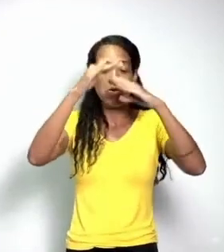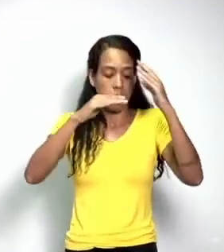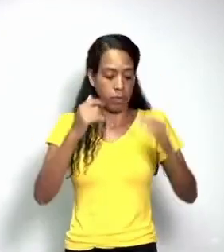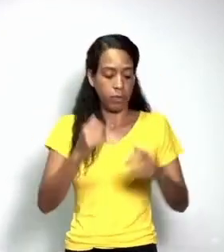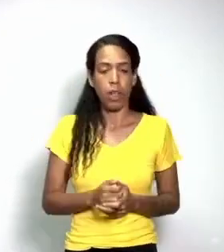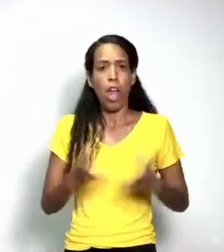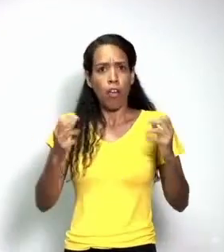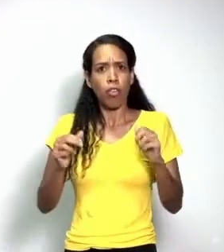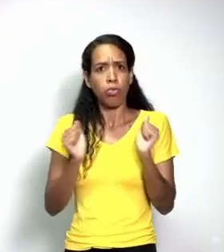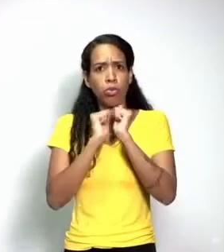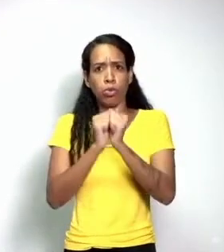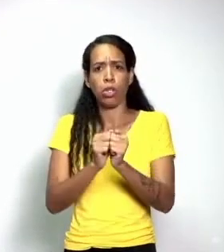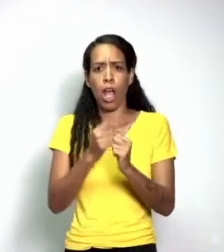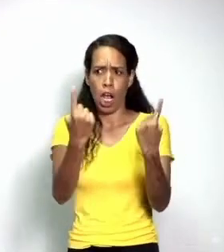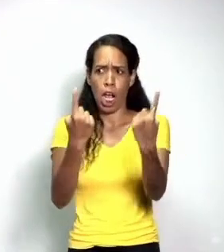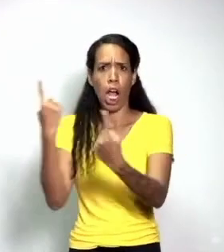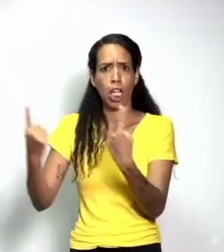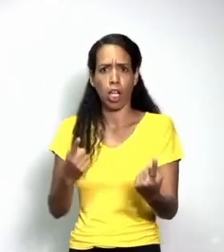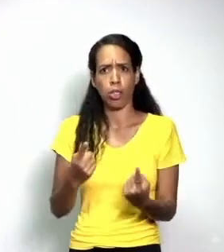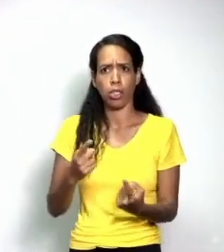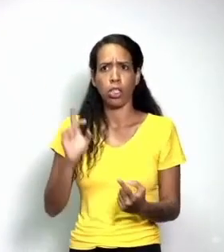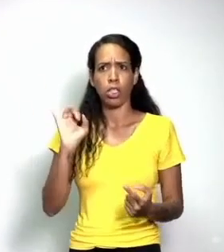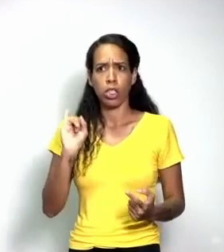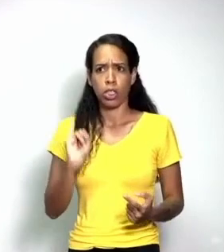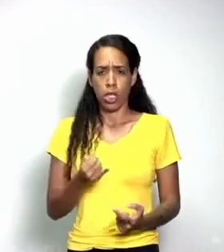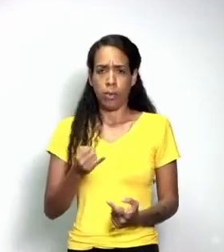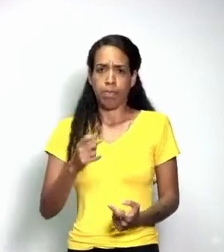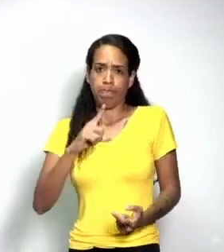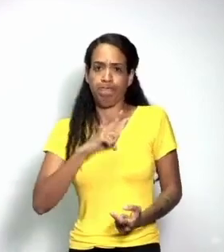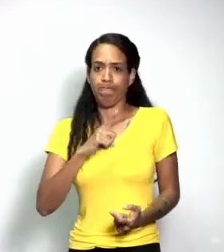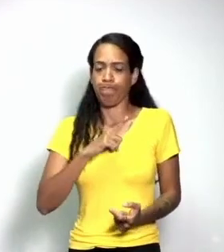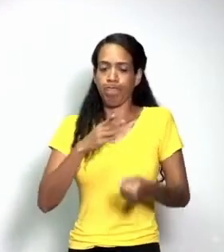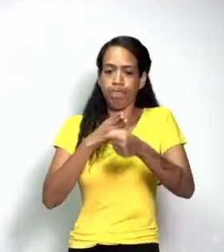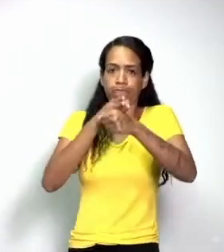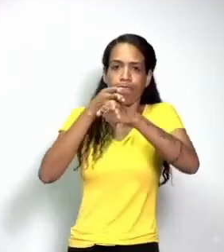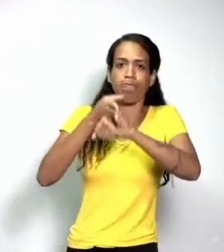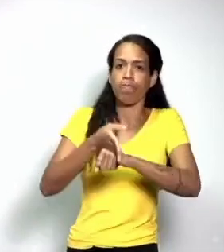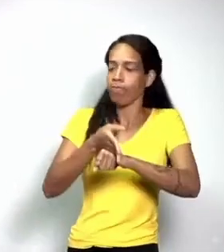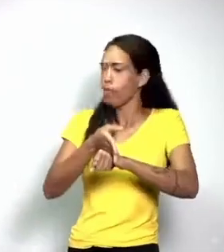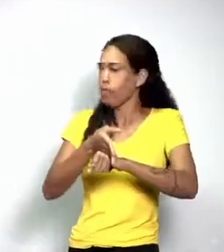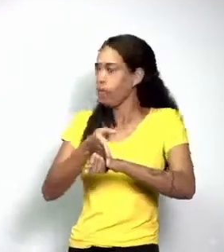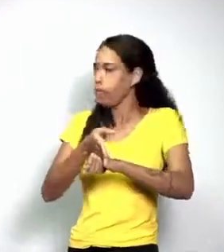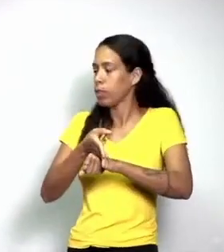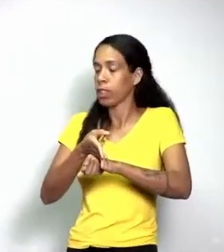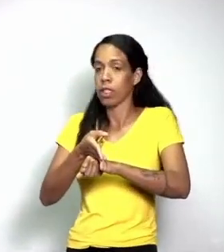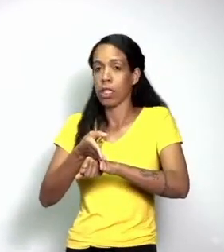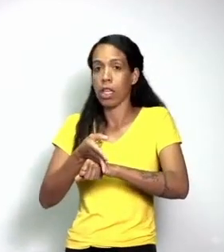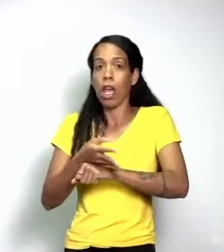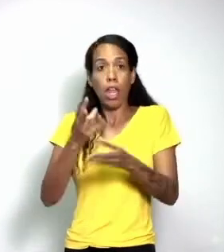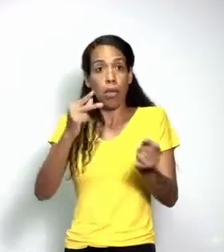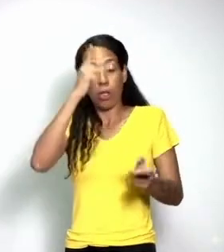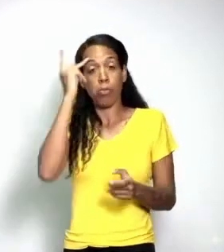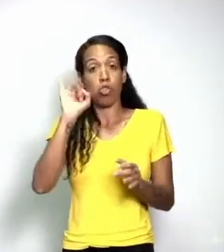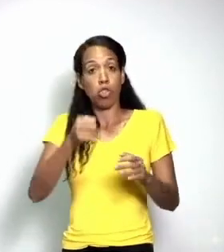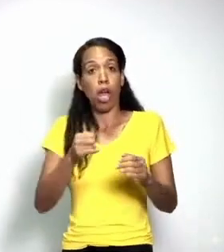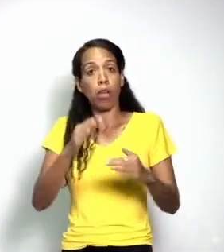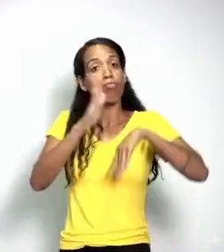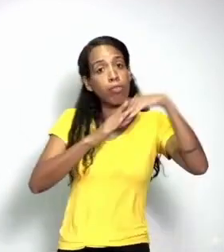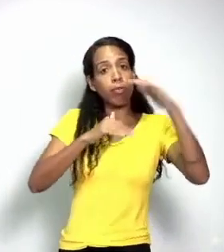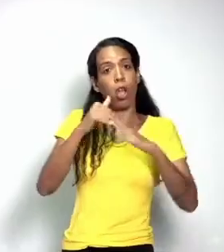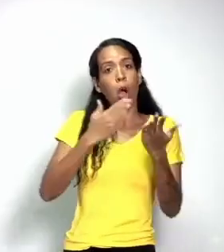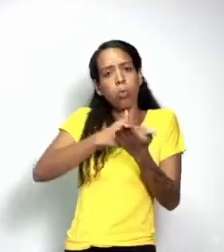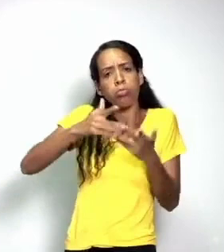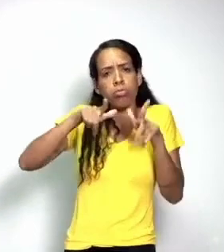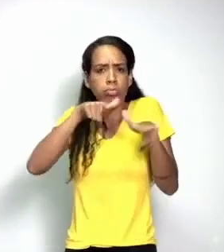né? Acho que cada um que está aqui também, quando for entrar nesse. Muita gente já está nesse meio profissional, né?